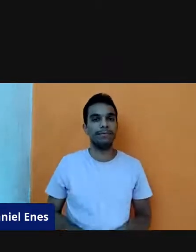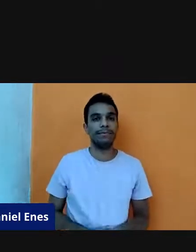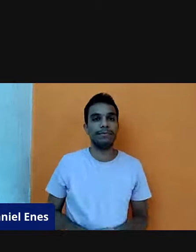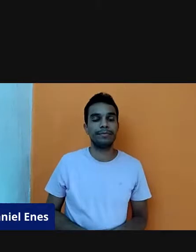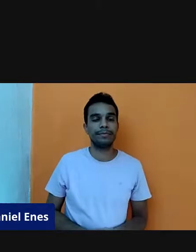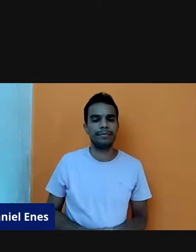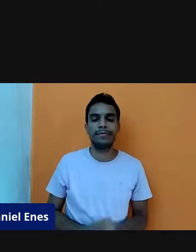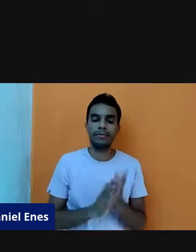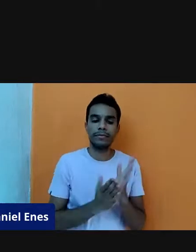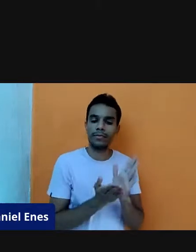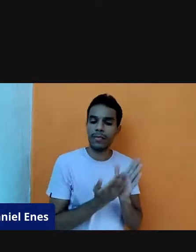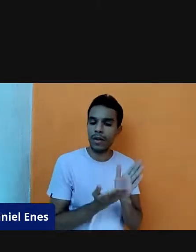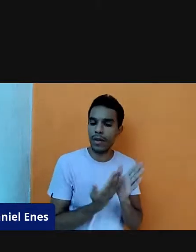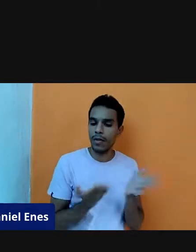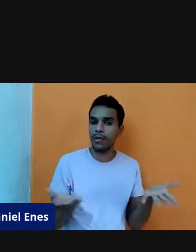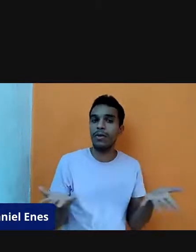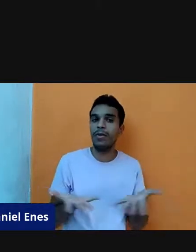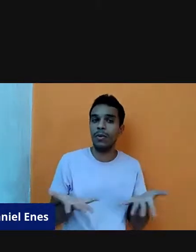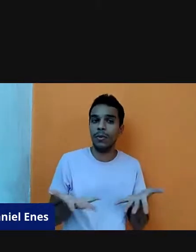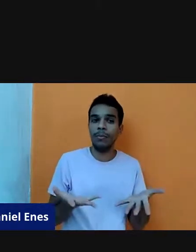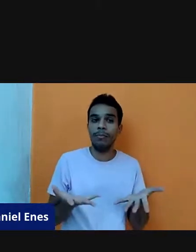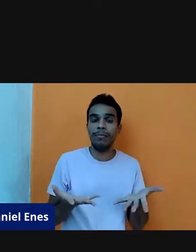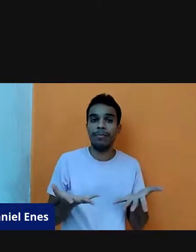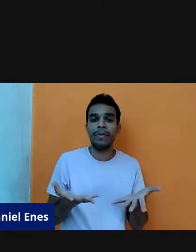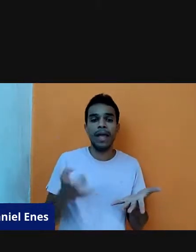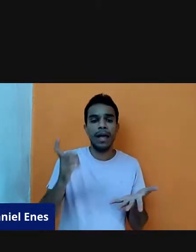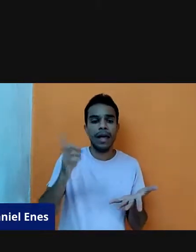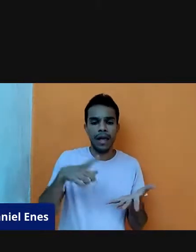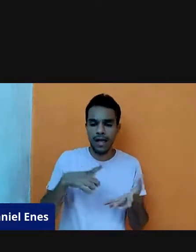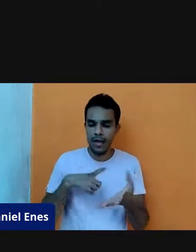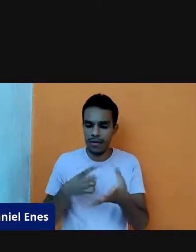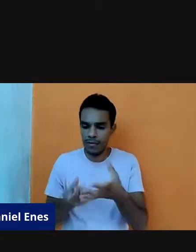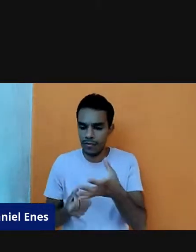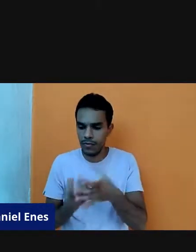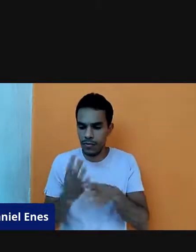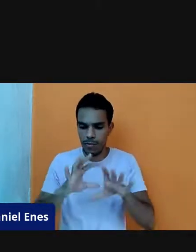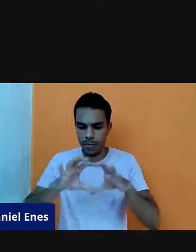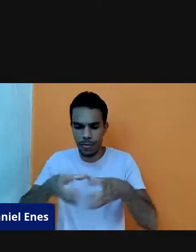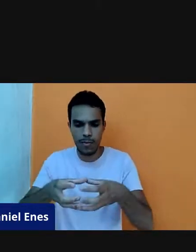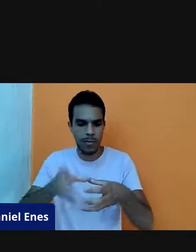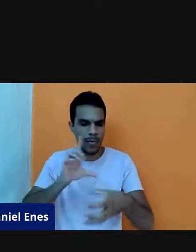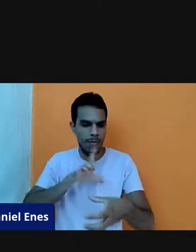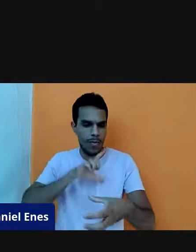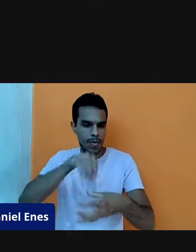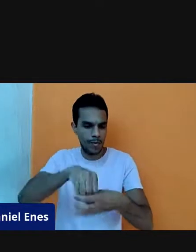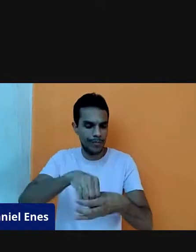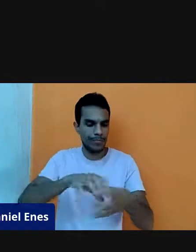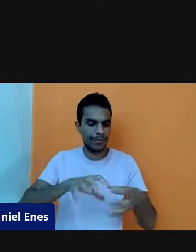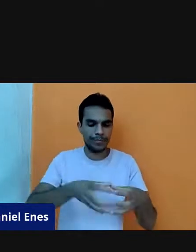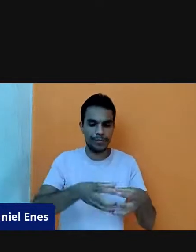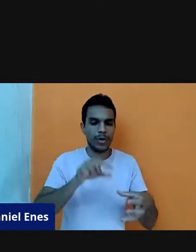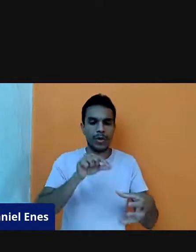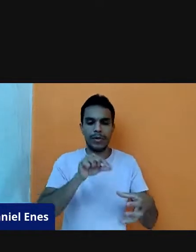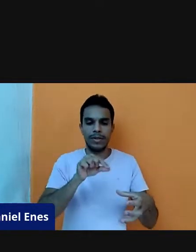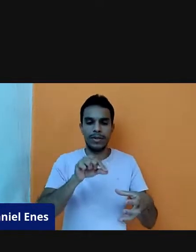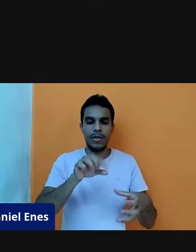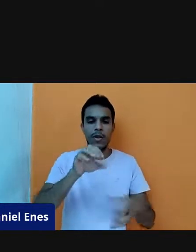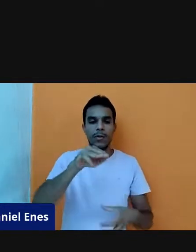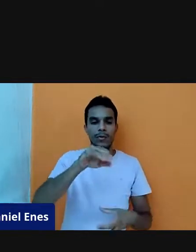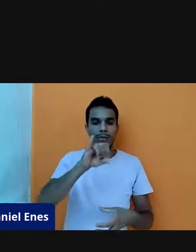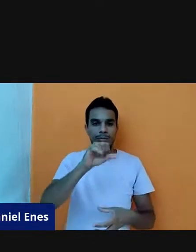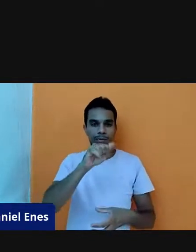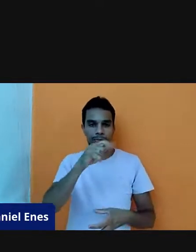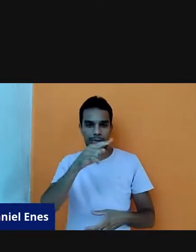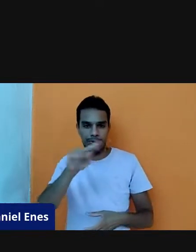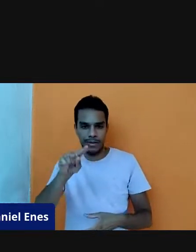revista hoje ela é formada por um grupo. Nós temos a comissão editorial,